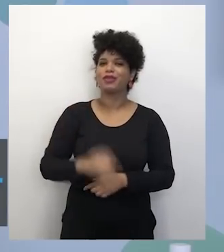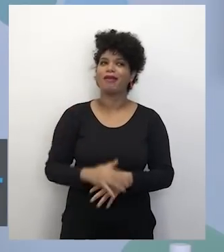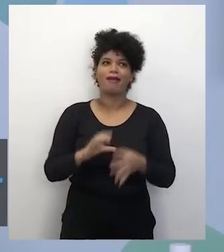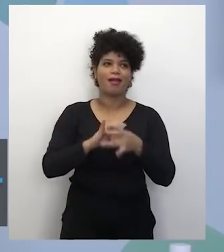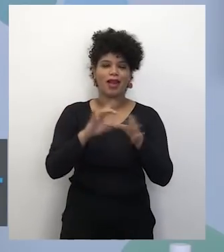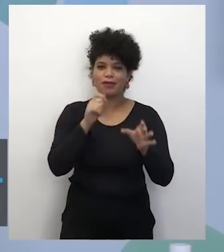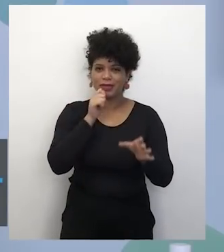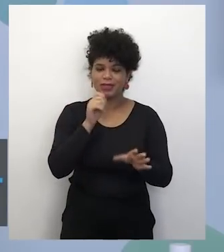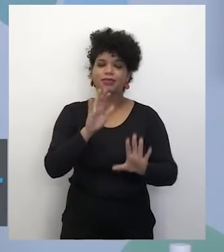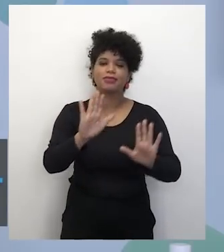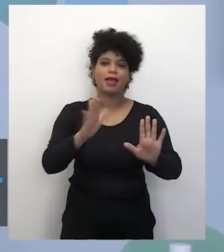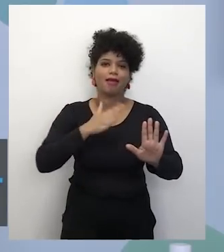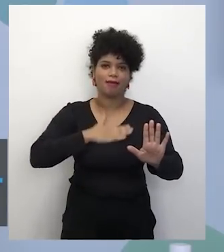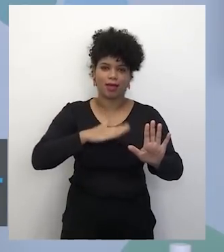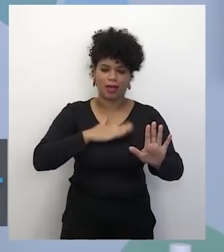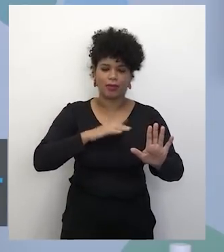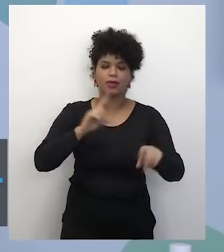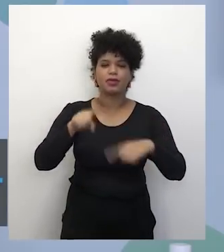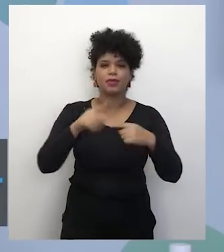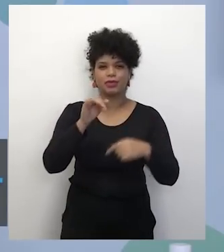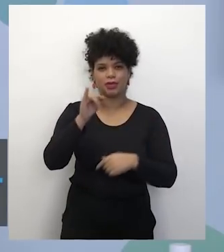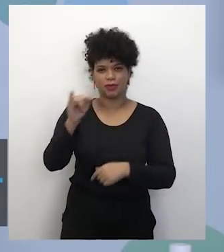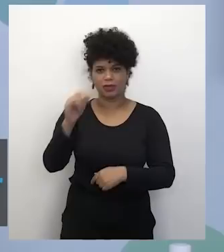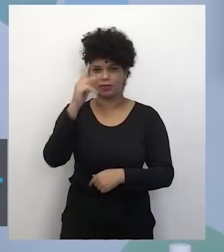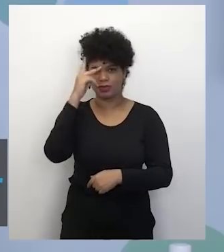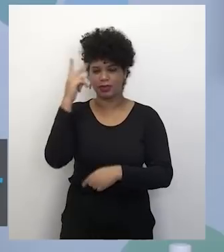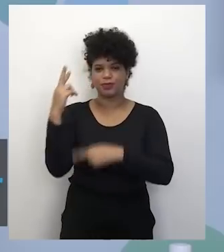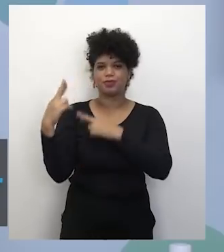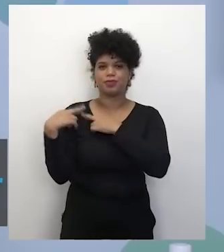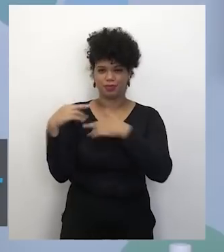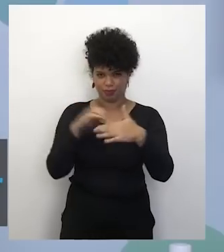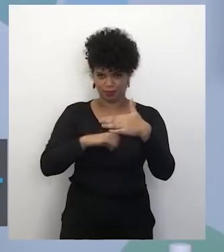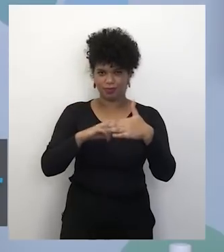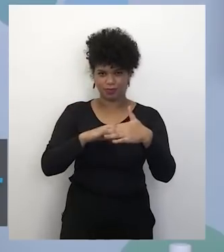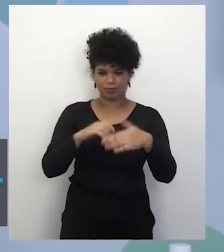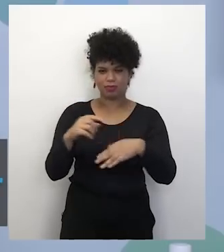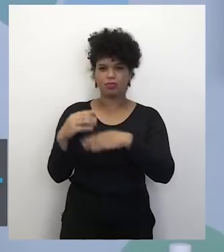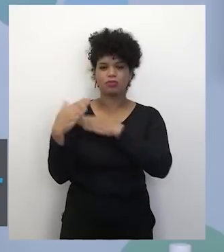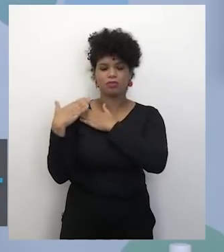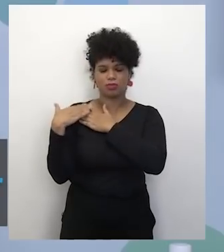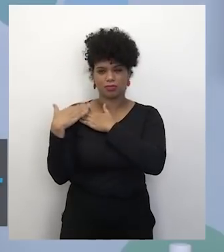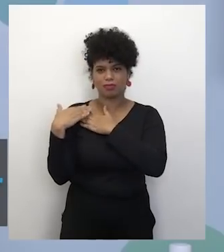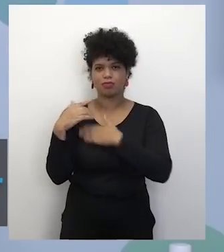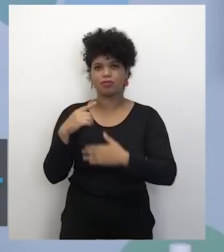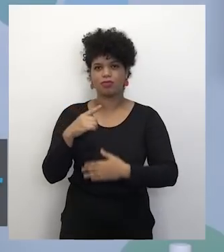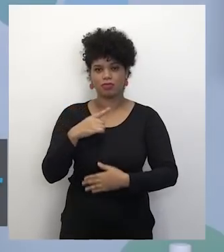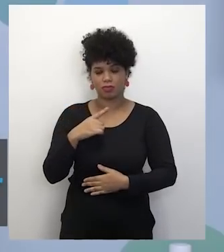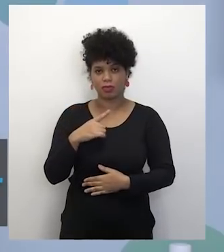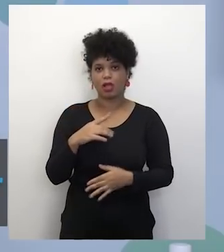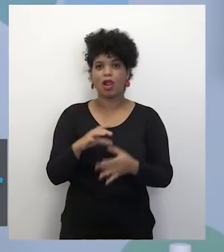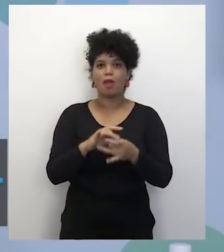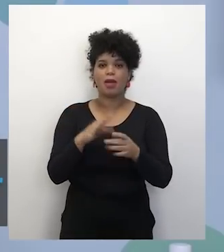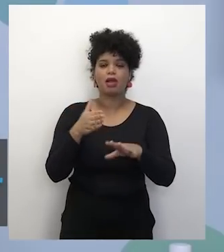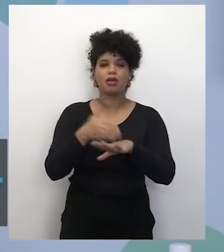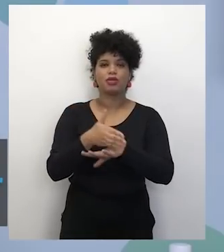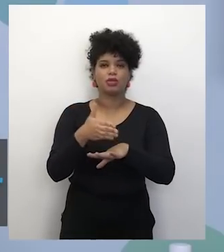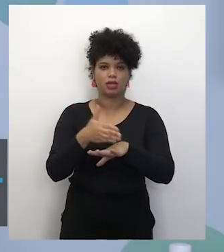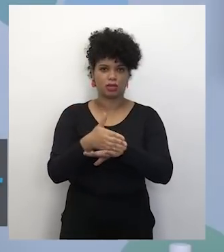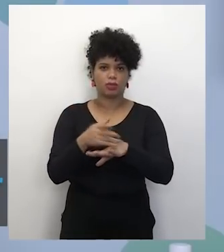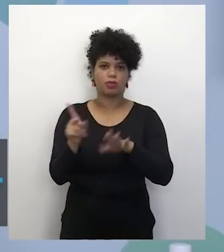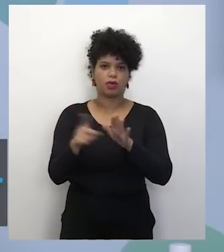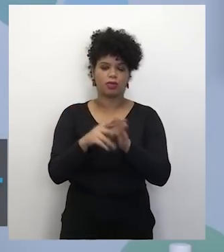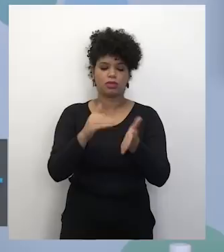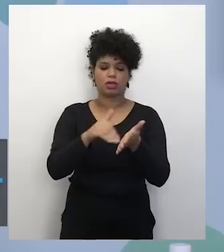então fiquem tranquilos que a gente vai sinalizar novamente a empresa, né, que faz esse acesso pela